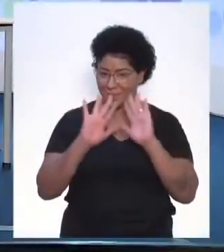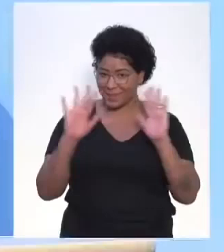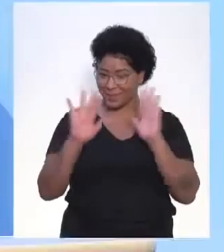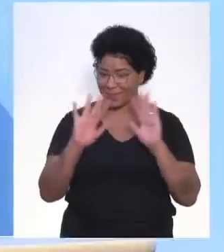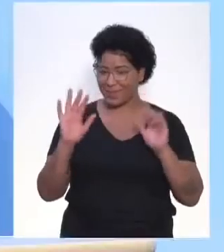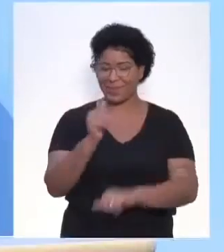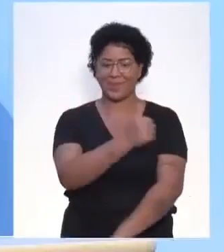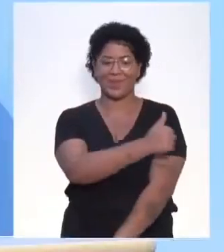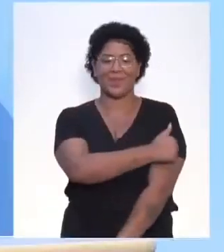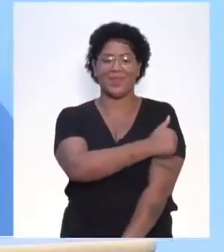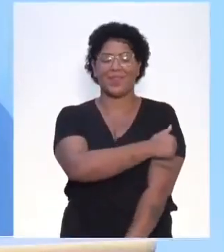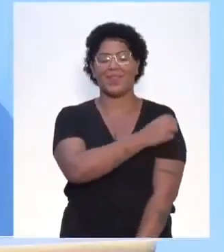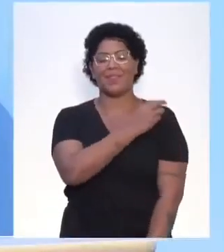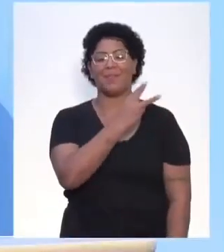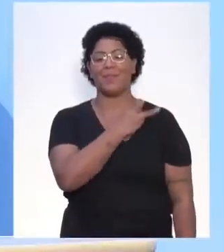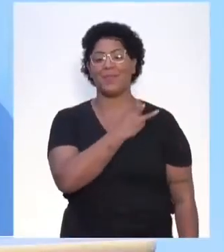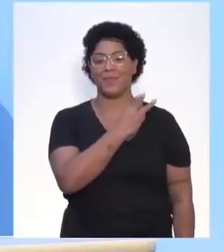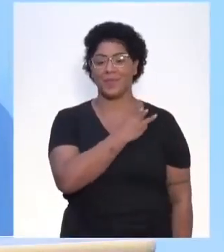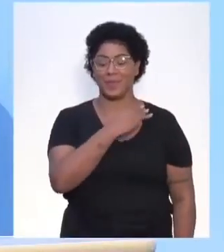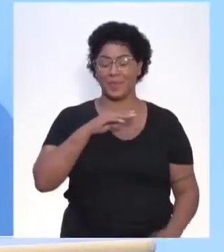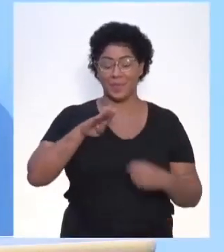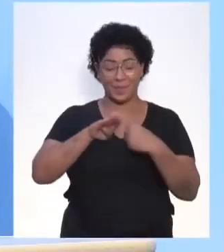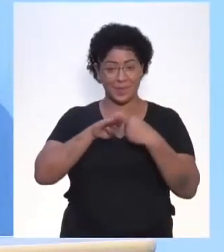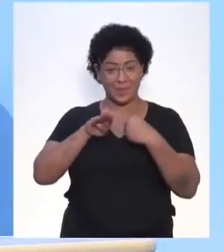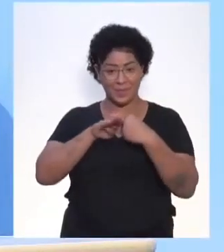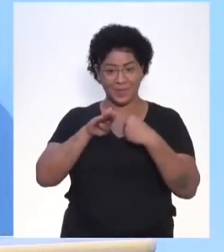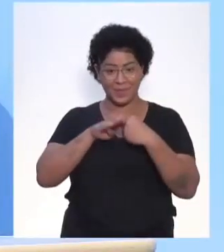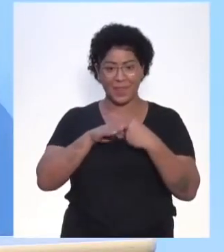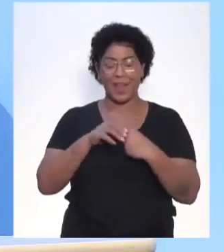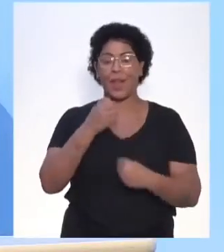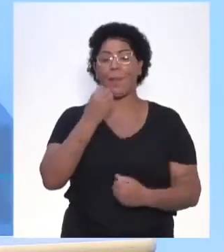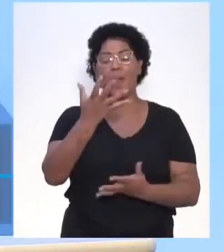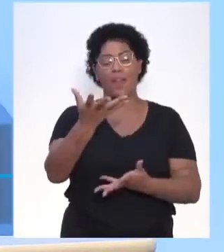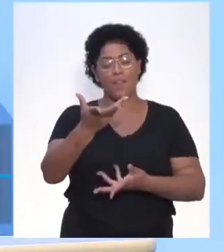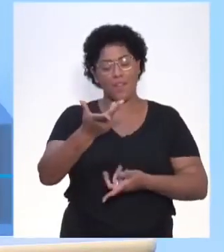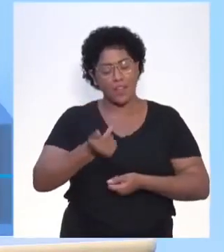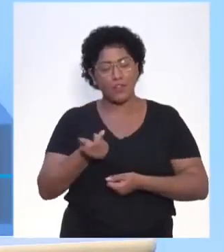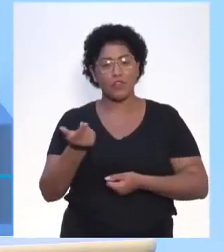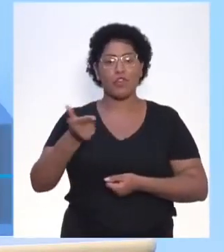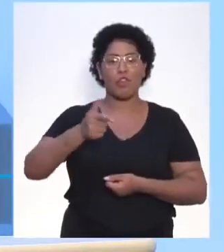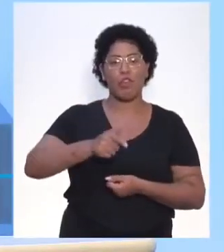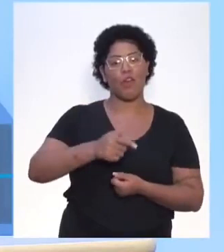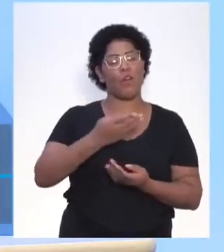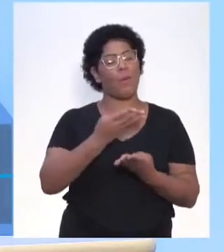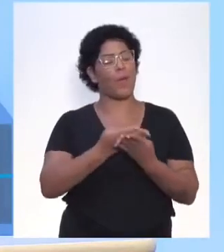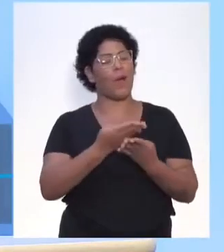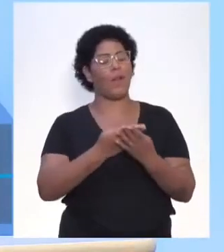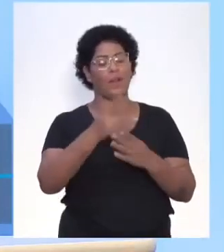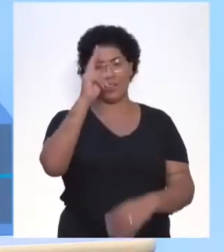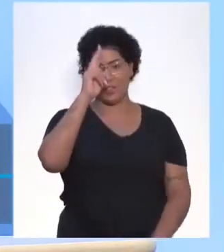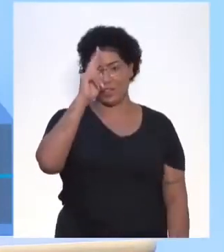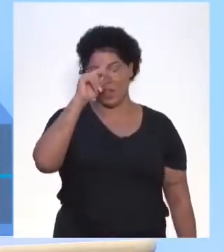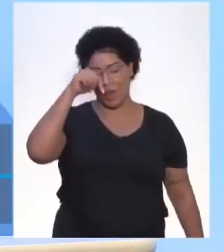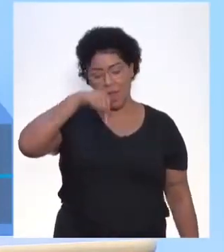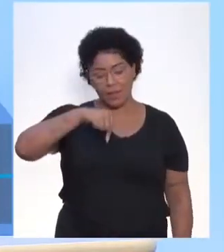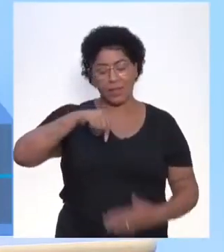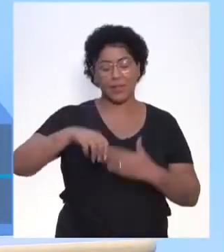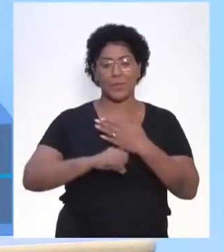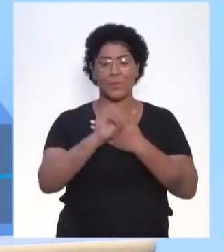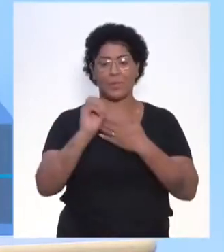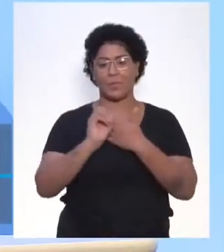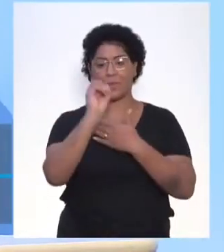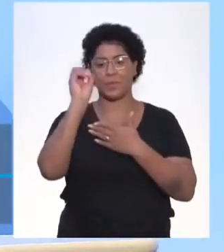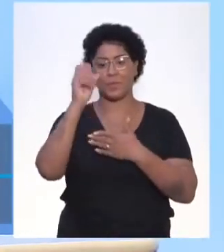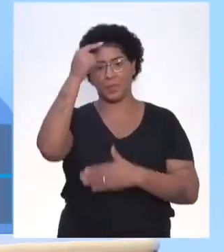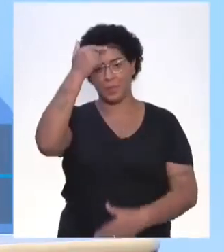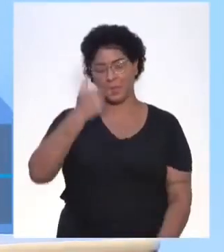Olá, estudantes da terceira série do ensino médio, sejam bem-vindos a mais uma aula de História aqui no Centro de Mídias. Eu sou a